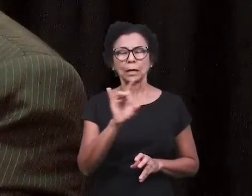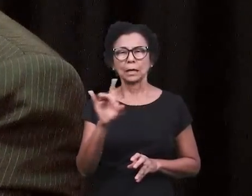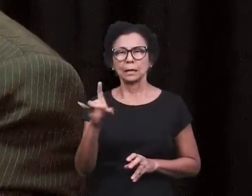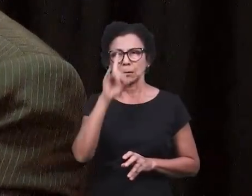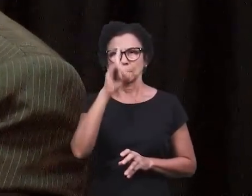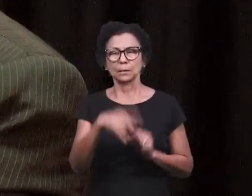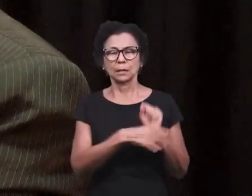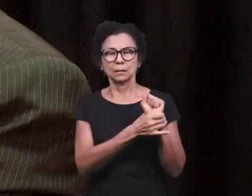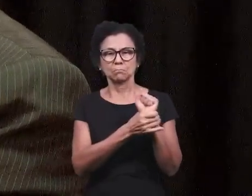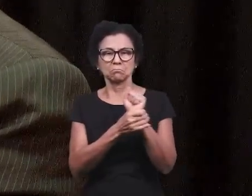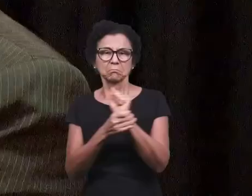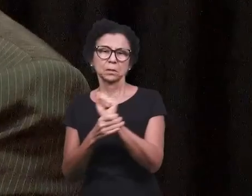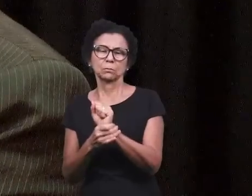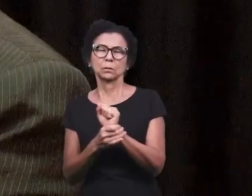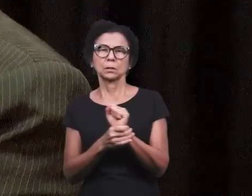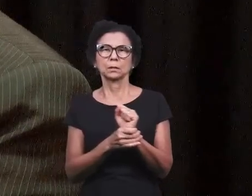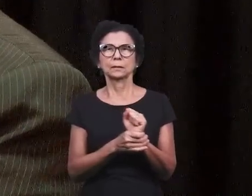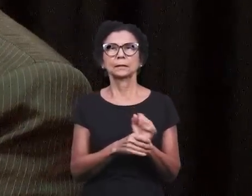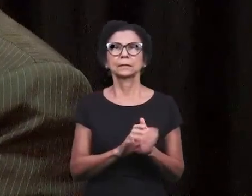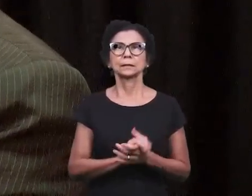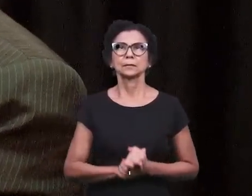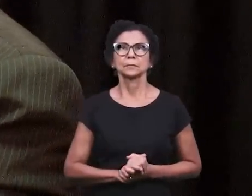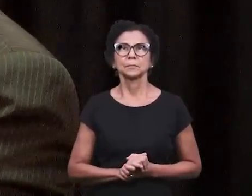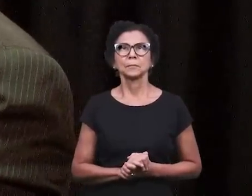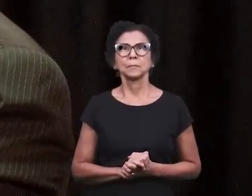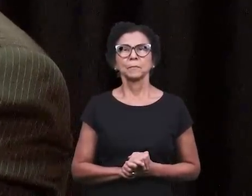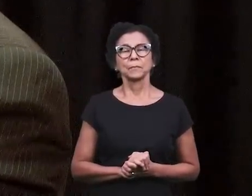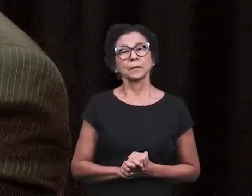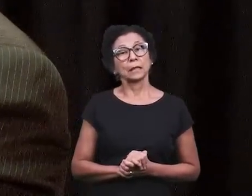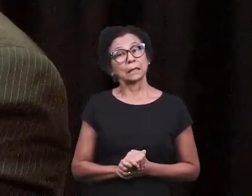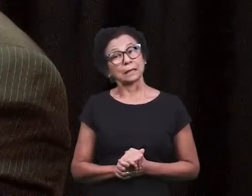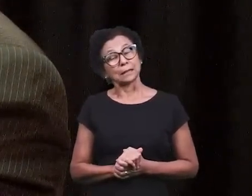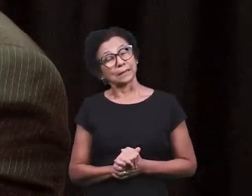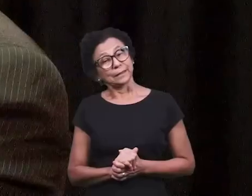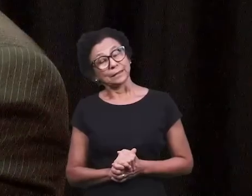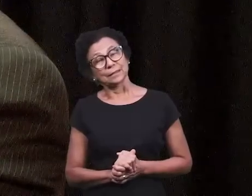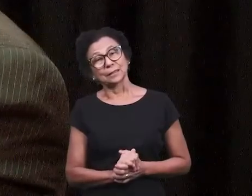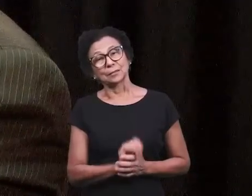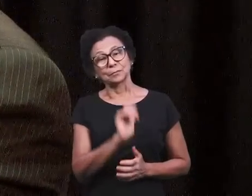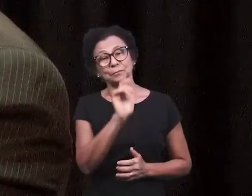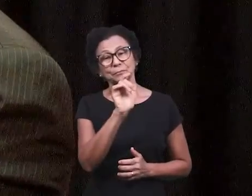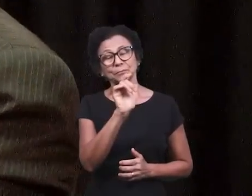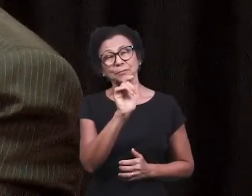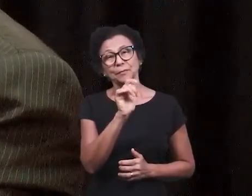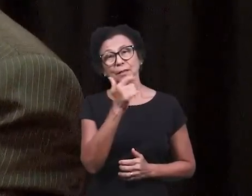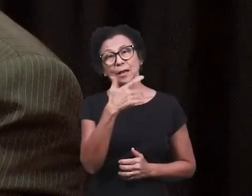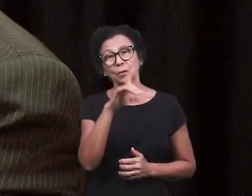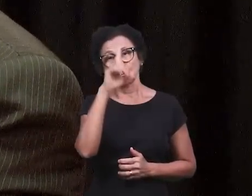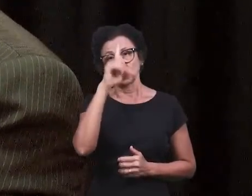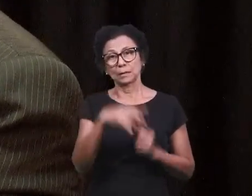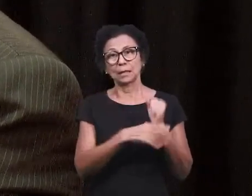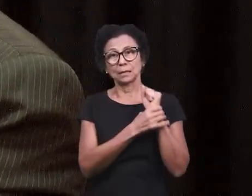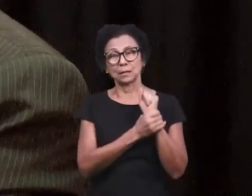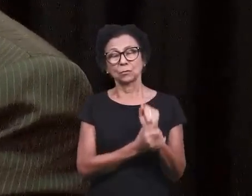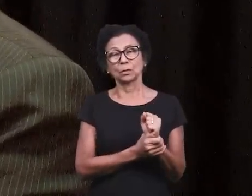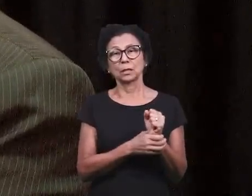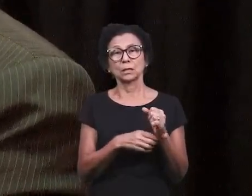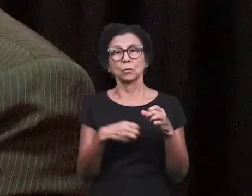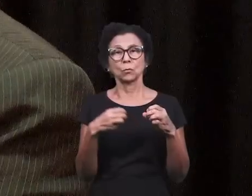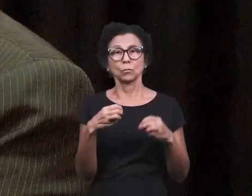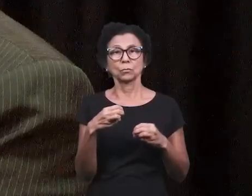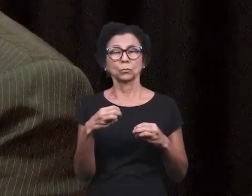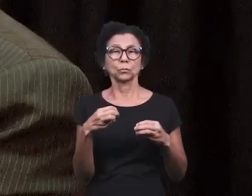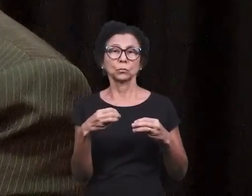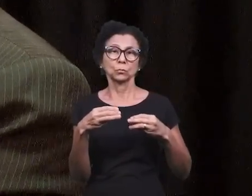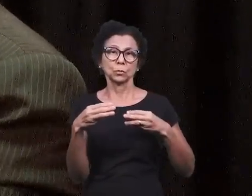mandatos de segurança caíram com os ministros, outros mandatos caíram com outros ministros. Uhum. Então, alguns,